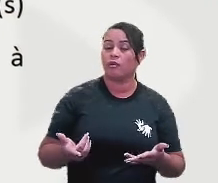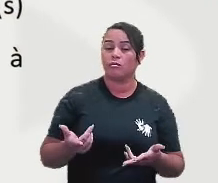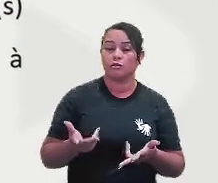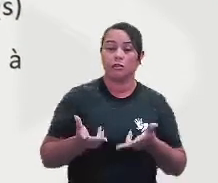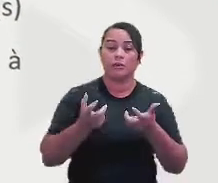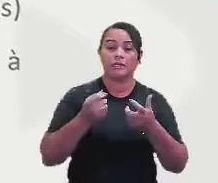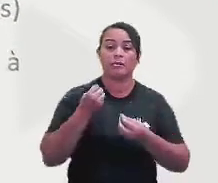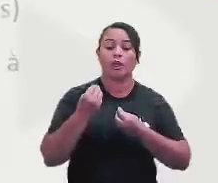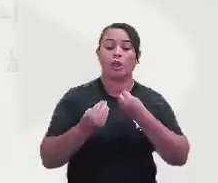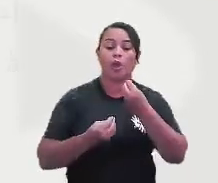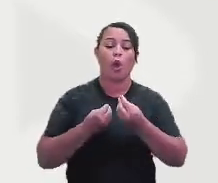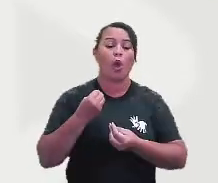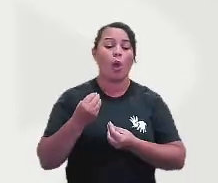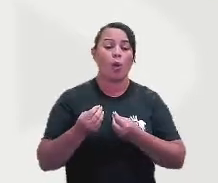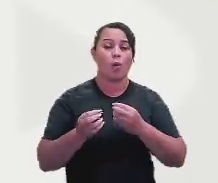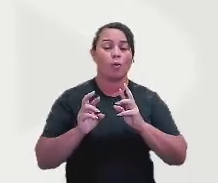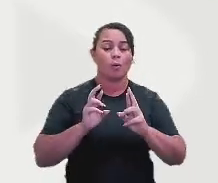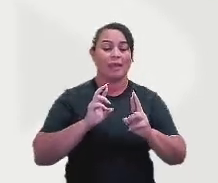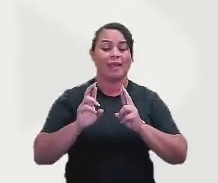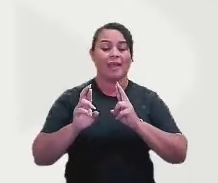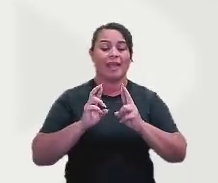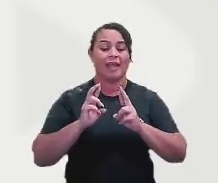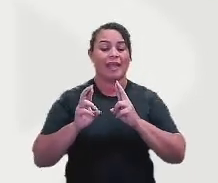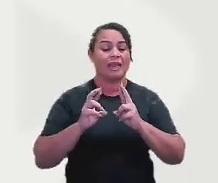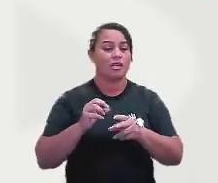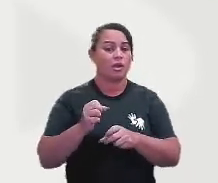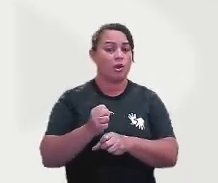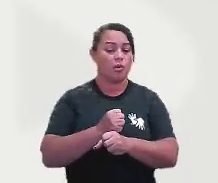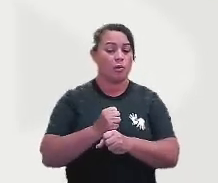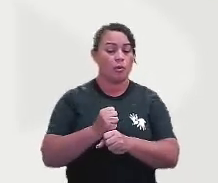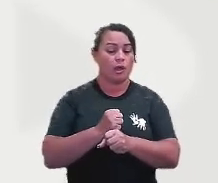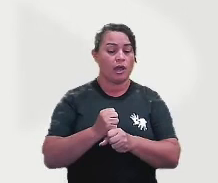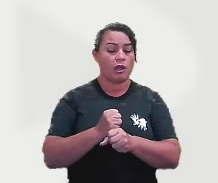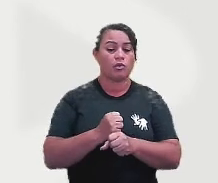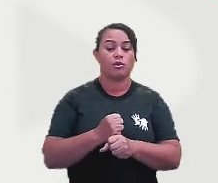perceber, né? Em relação ao ano de